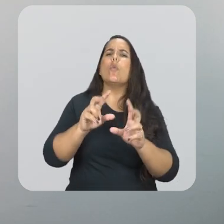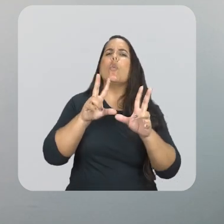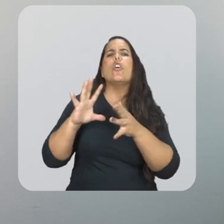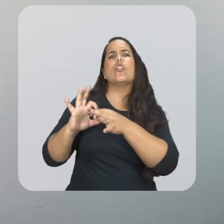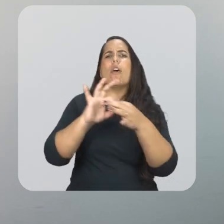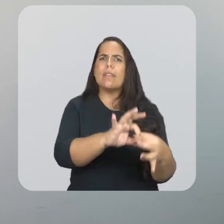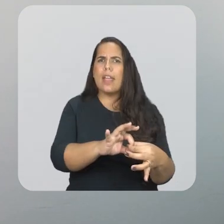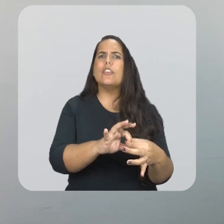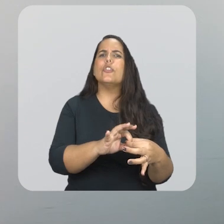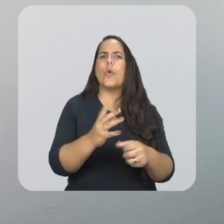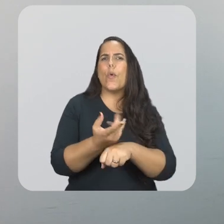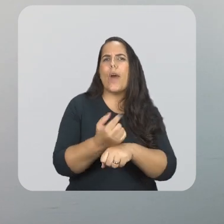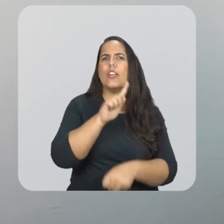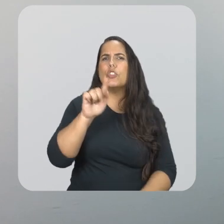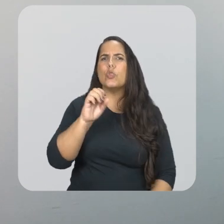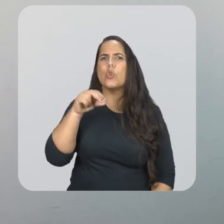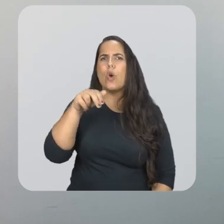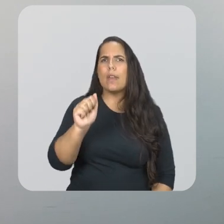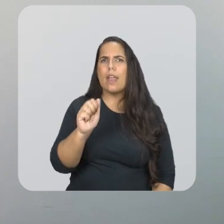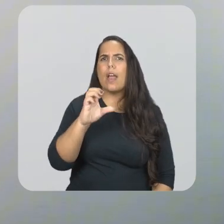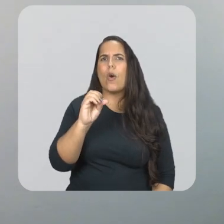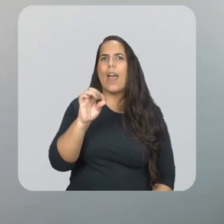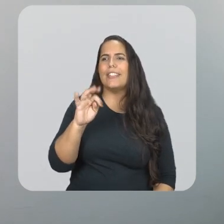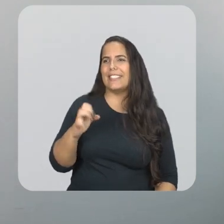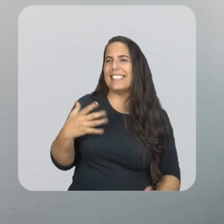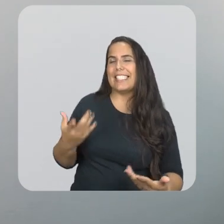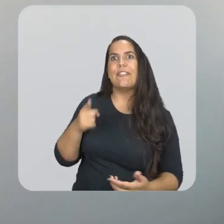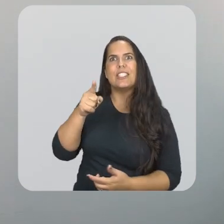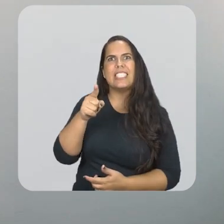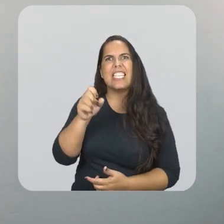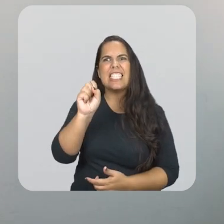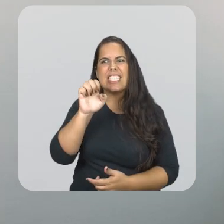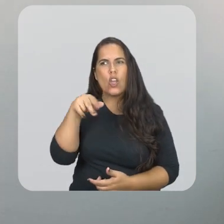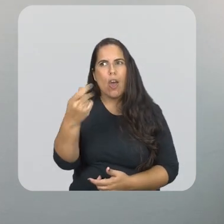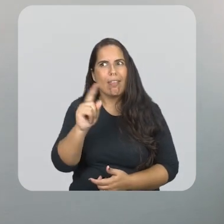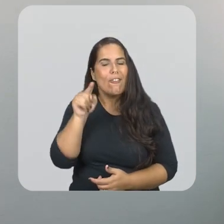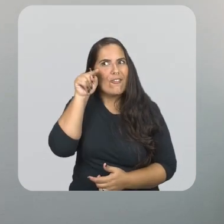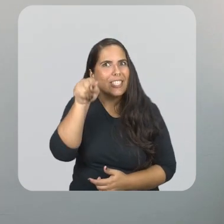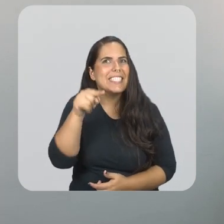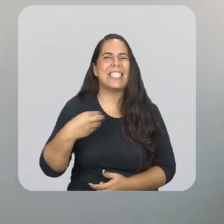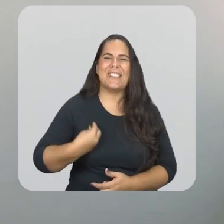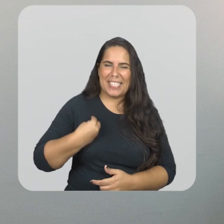nesse contexto UERJ Zona Oeste, especialmente nesse projeto que você faz parte,